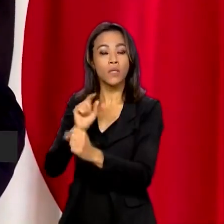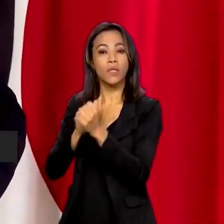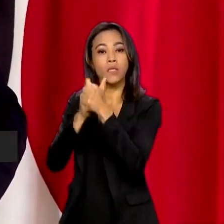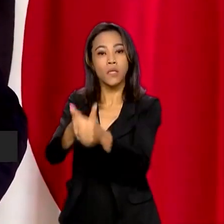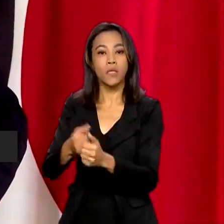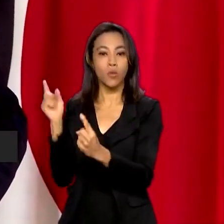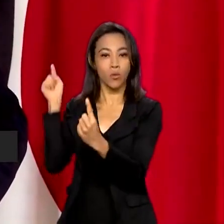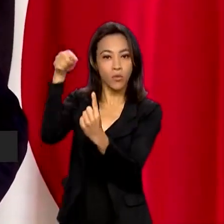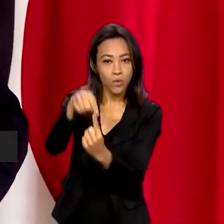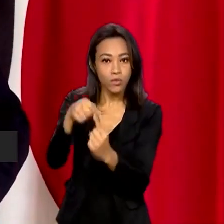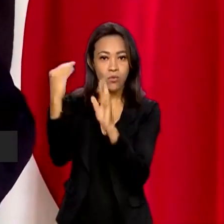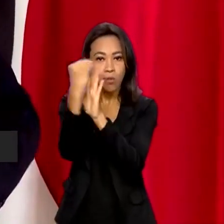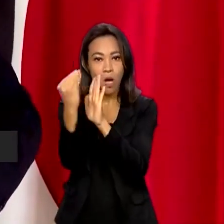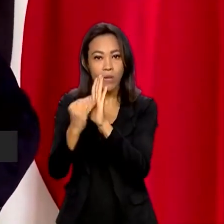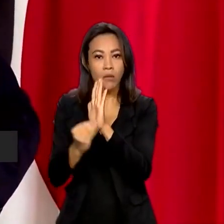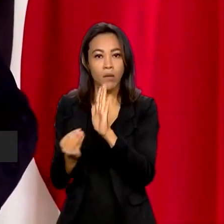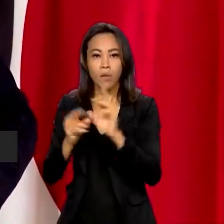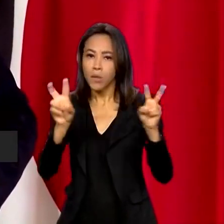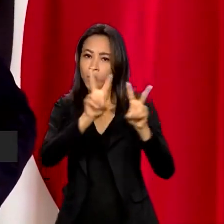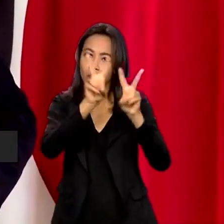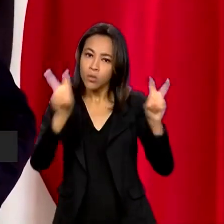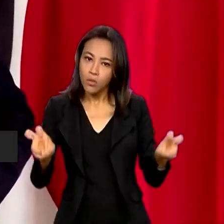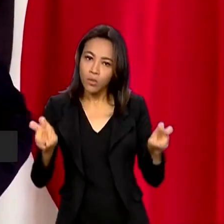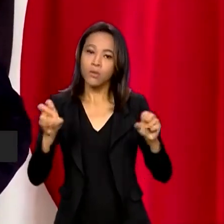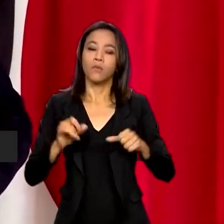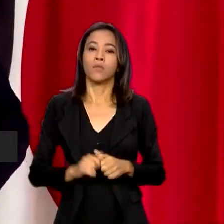estabelecidas para combater